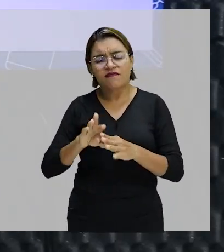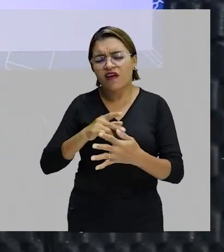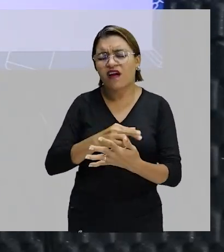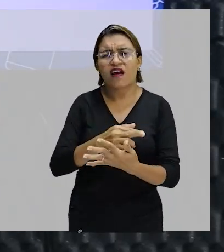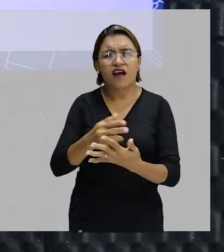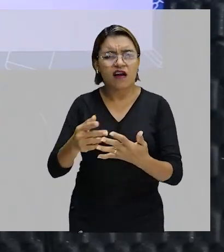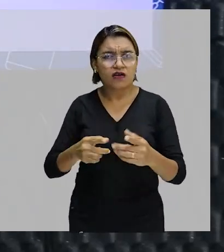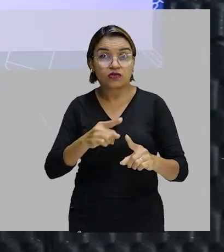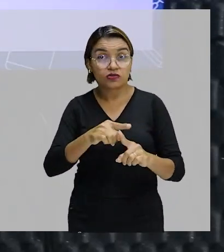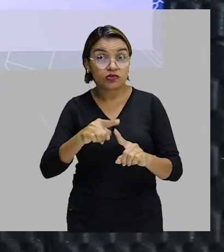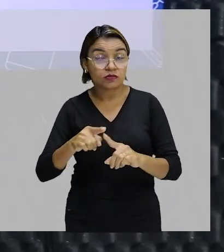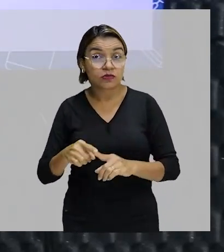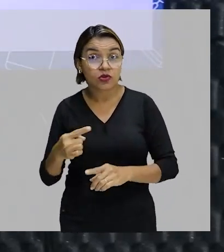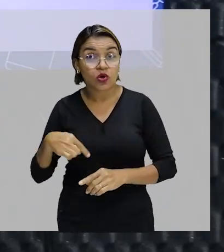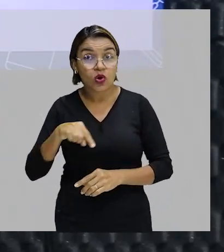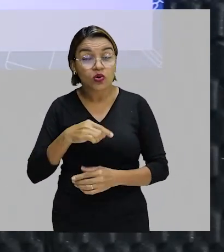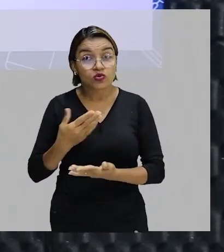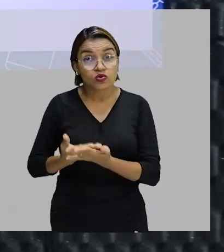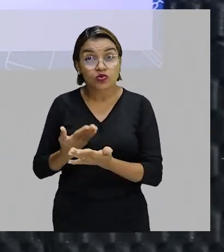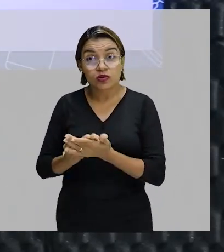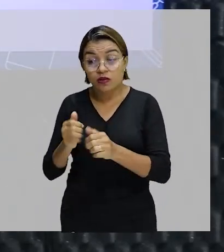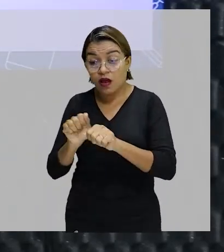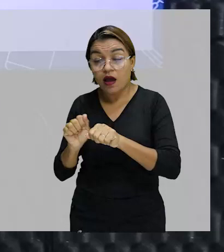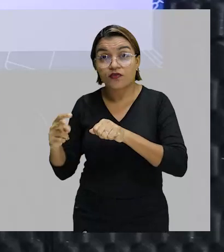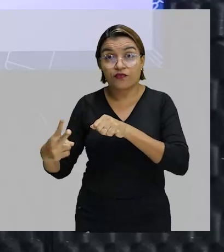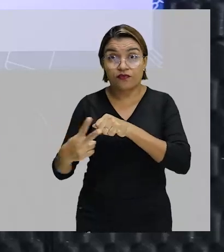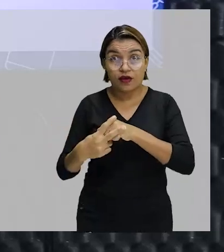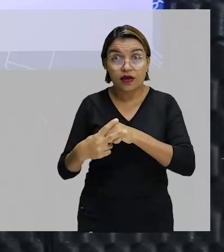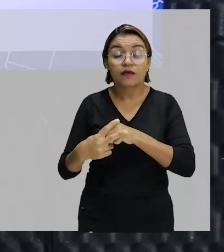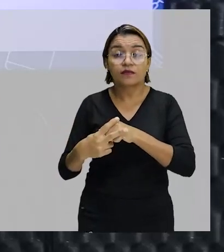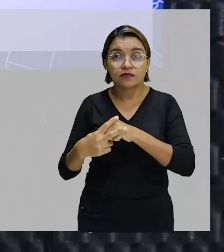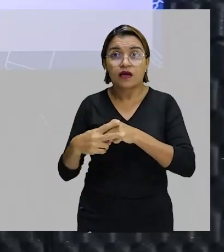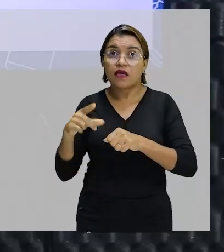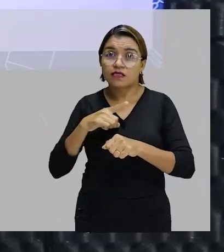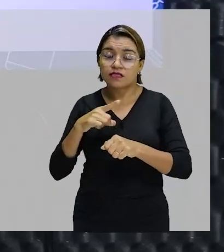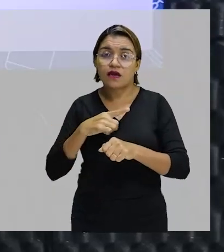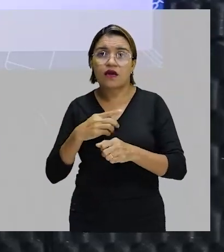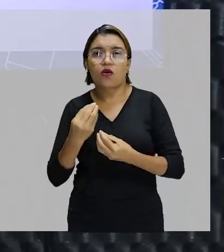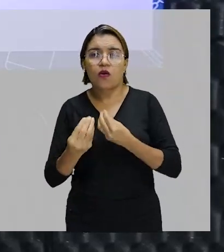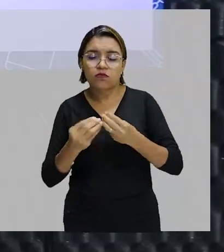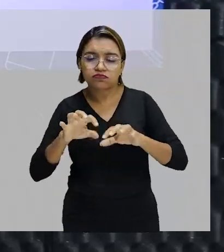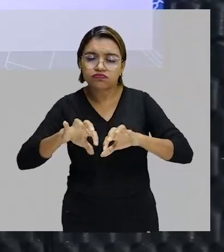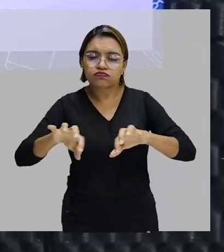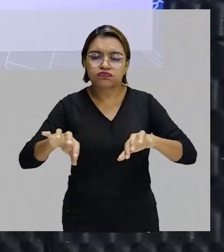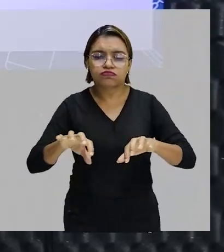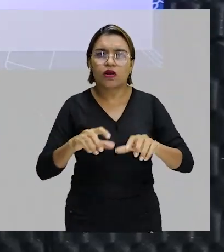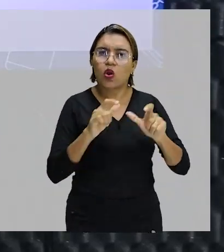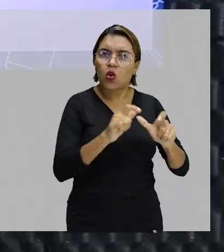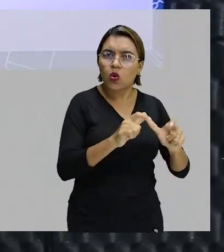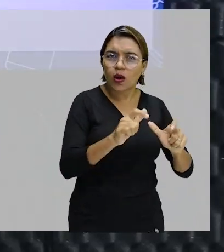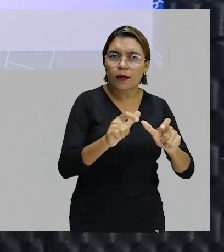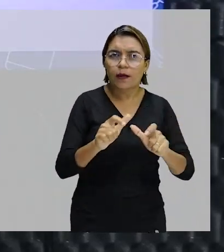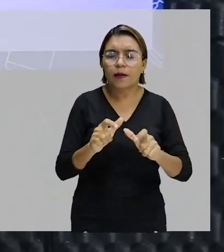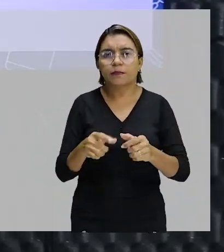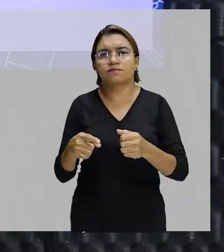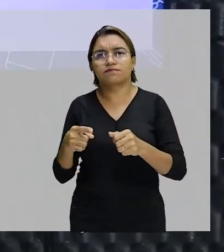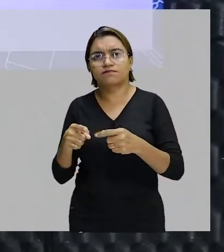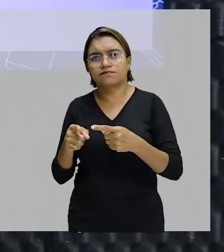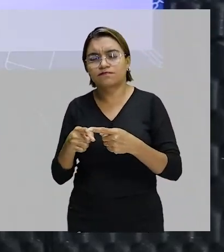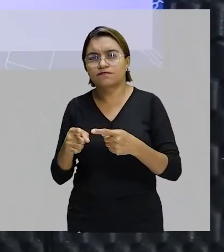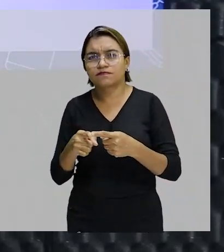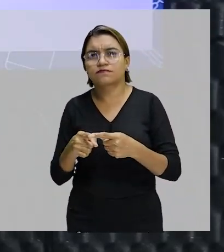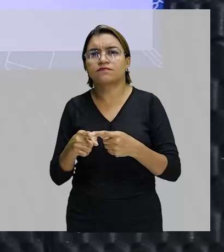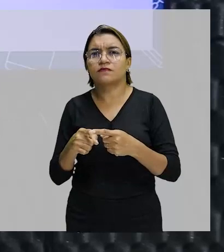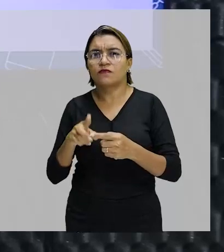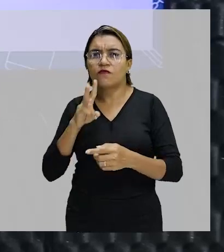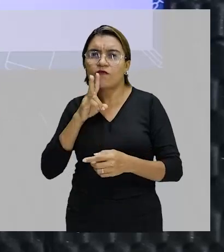etc. Por isso que quando nós estudamos advérbios, nós estudamos aquelas separações. Advérbio de lugar, advérbio de